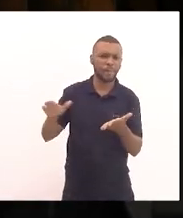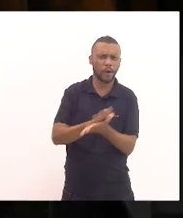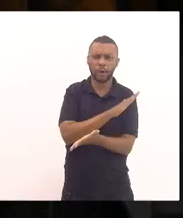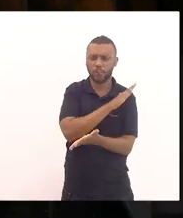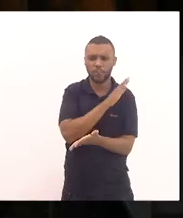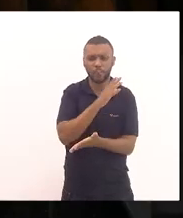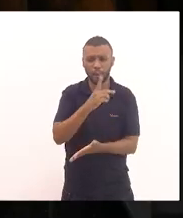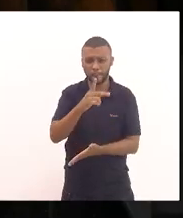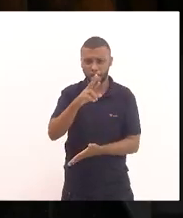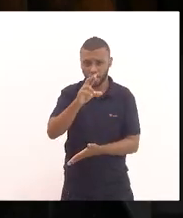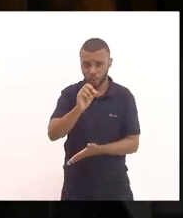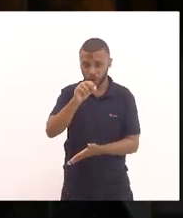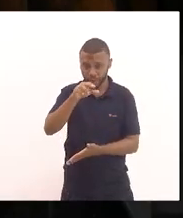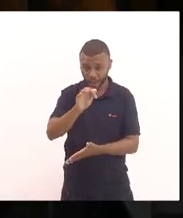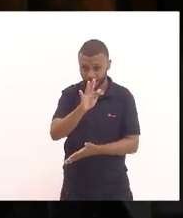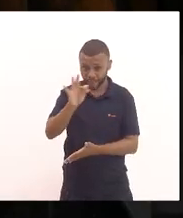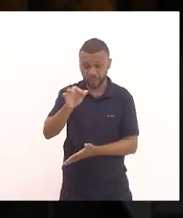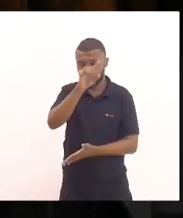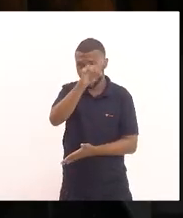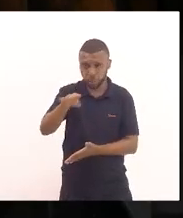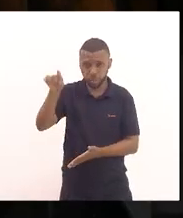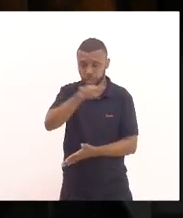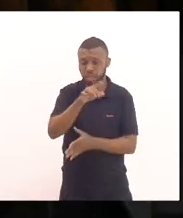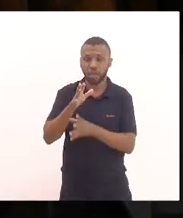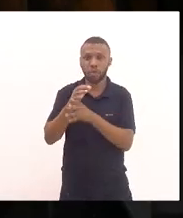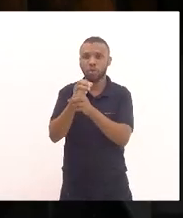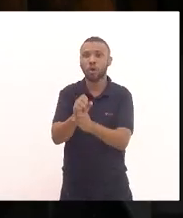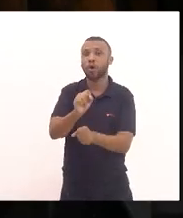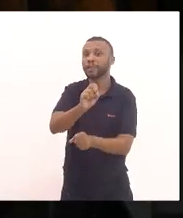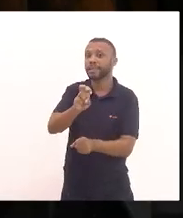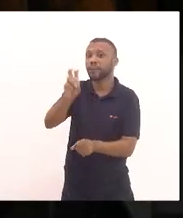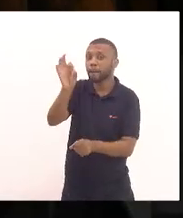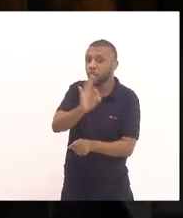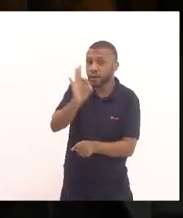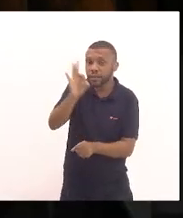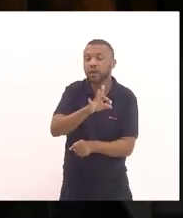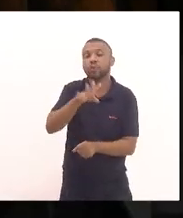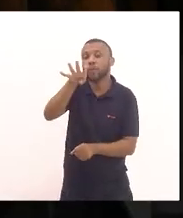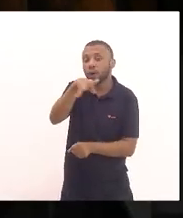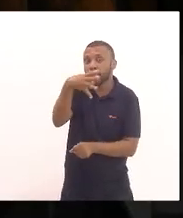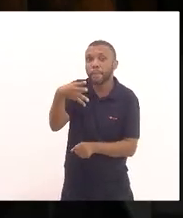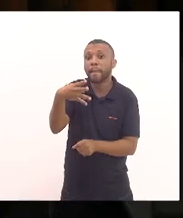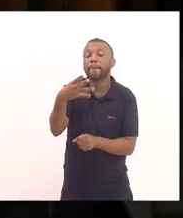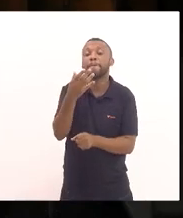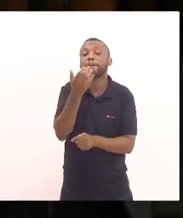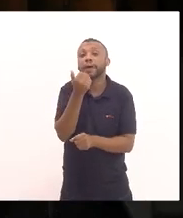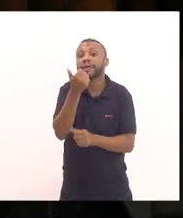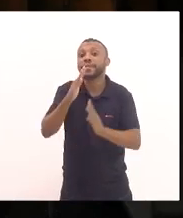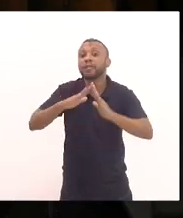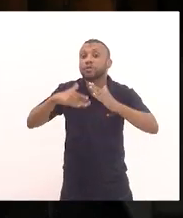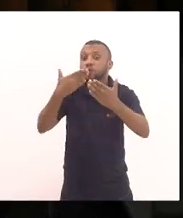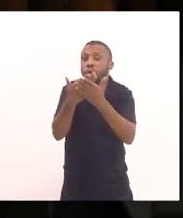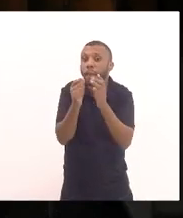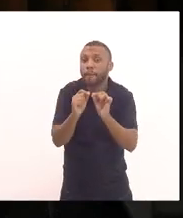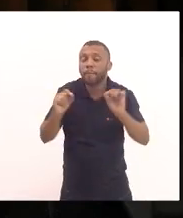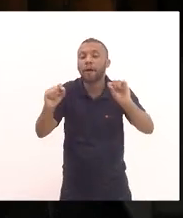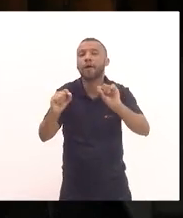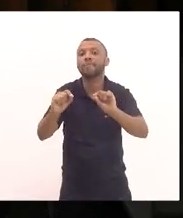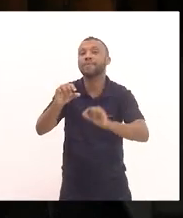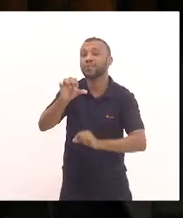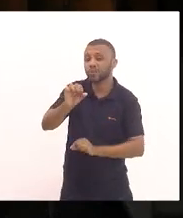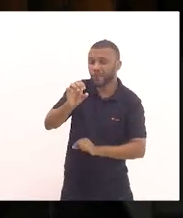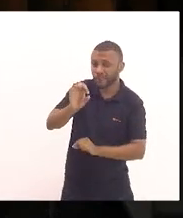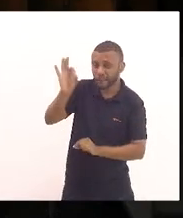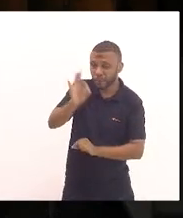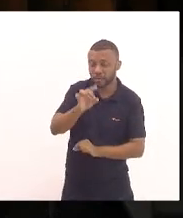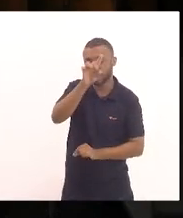foi aniquilado em 85%. O programa merenda escolar foi aniquilado em